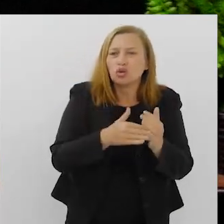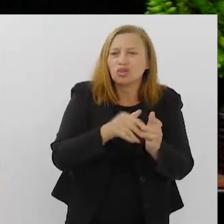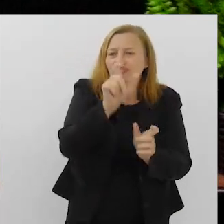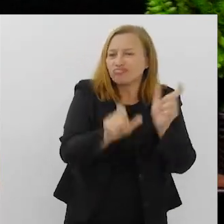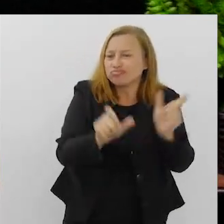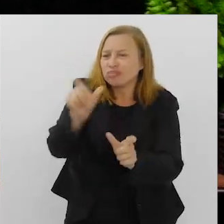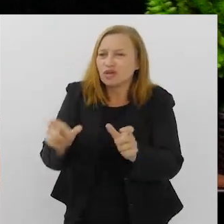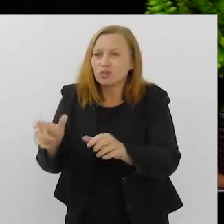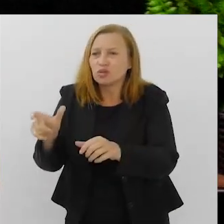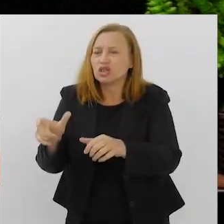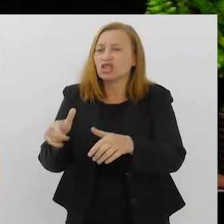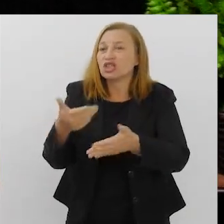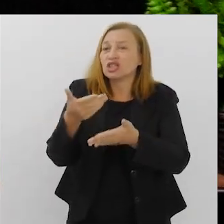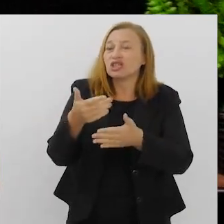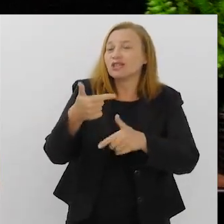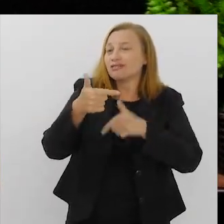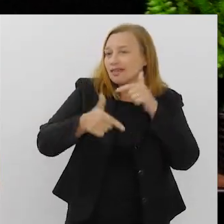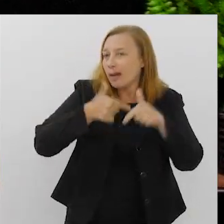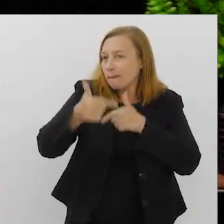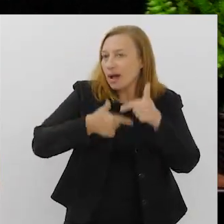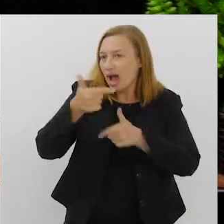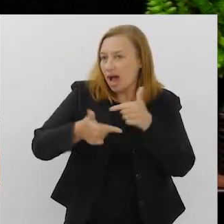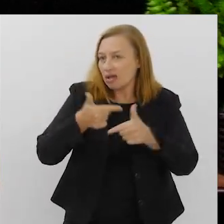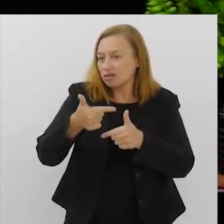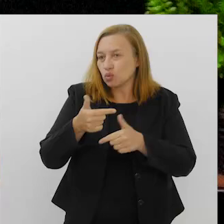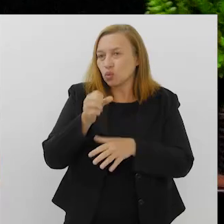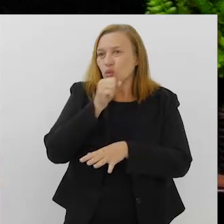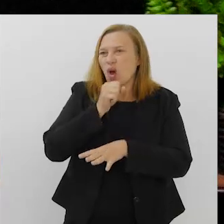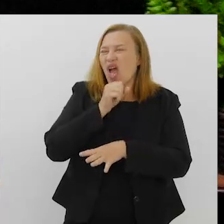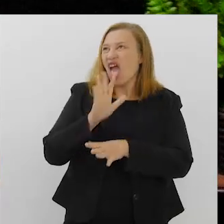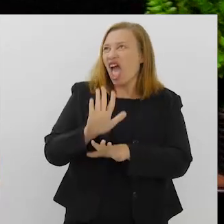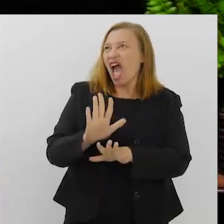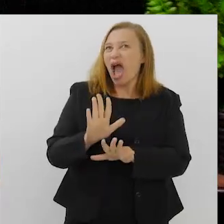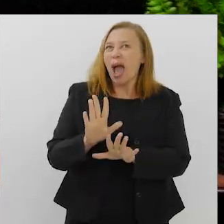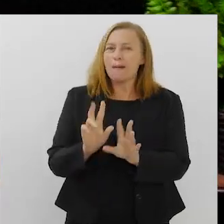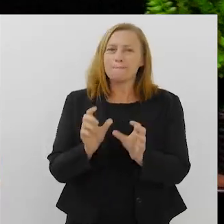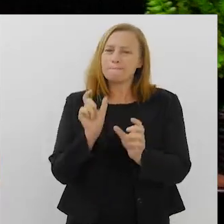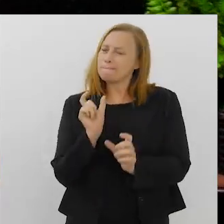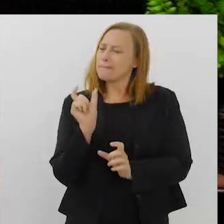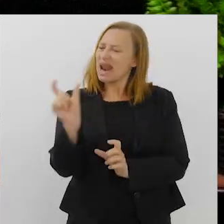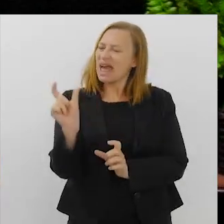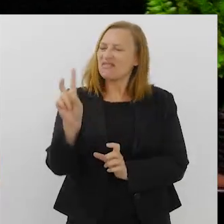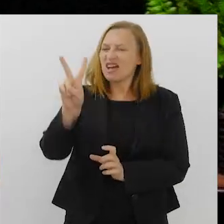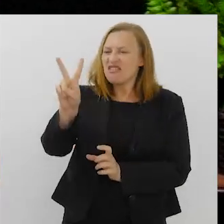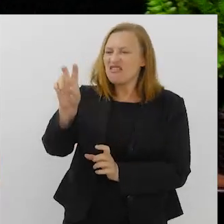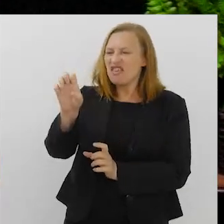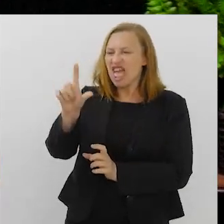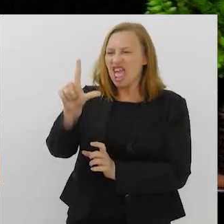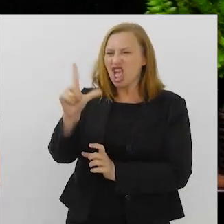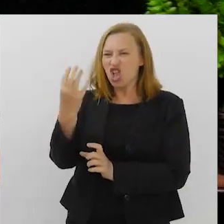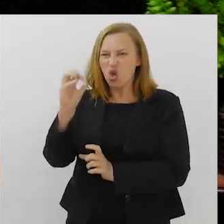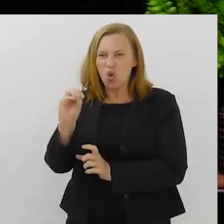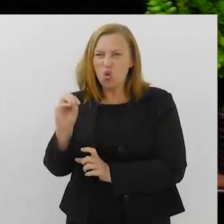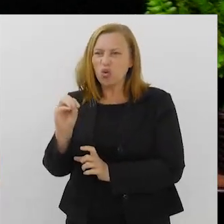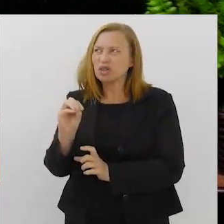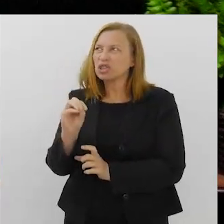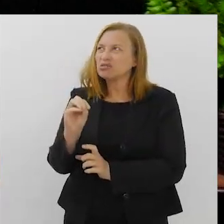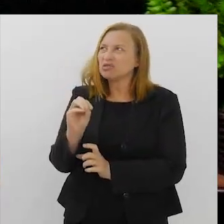pessoas idosas, é justamente esse, Cláudia, que você falou. É que o velho, a palavra velho, não